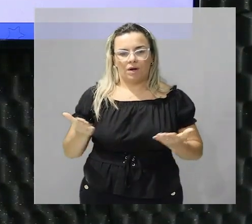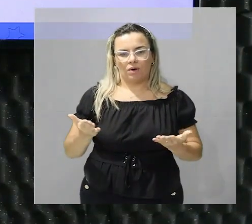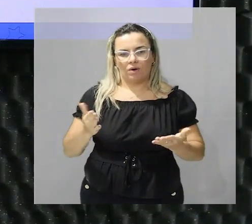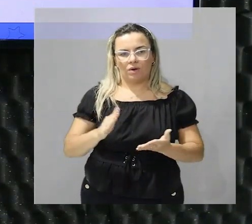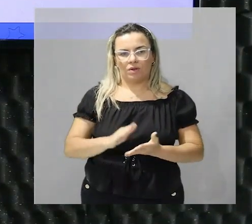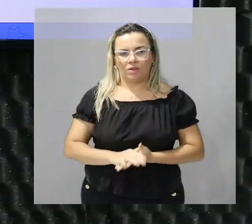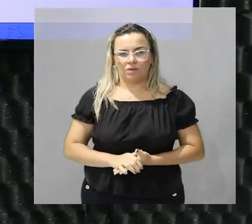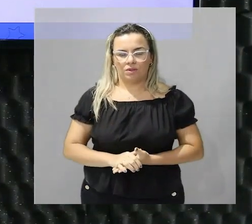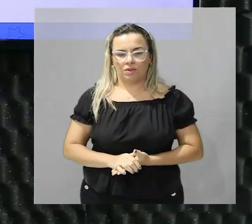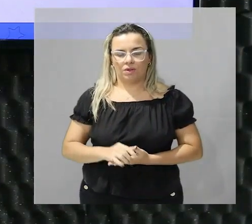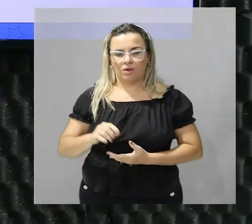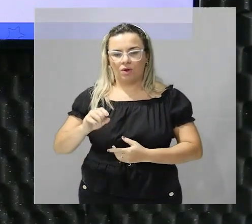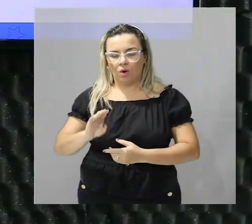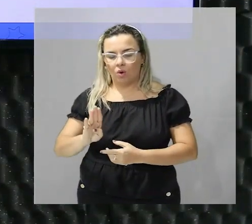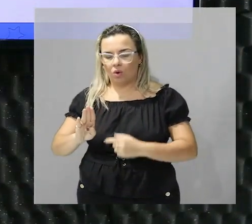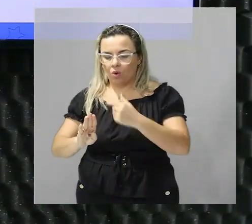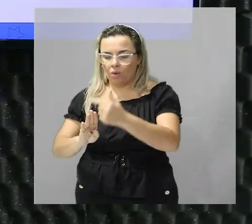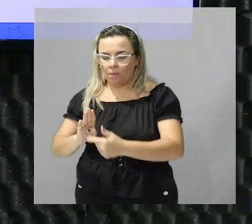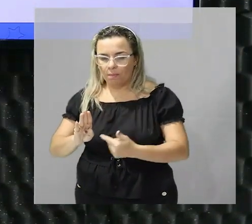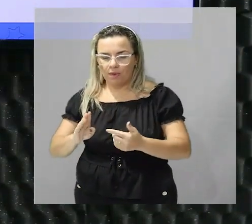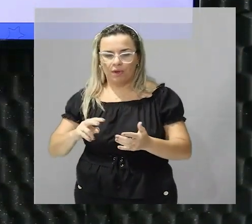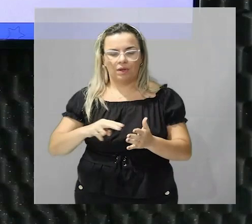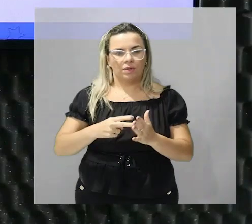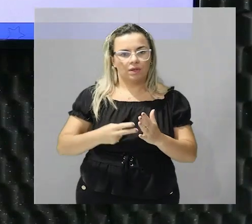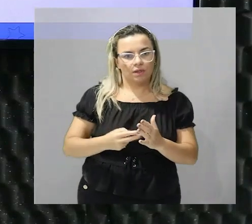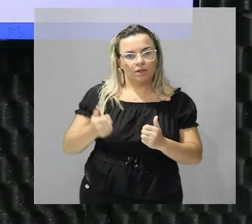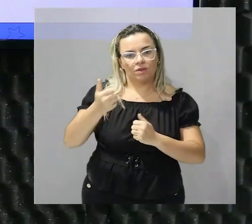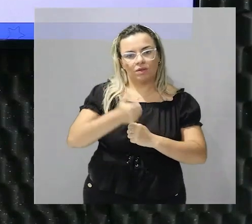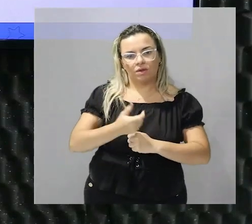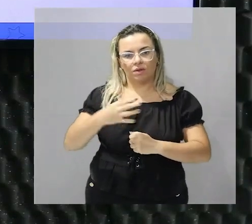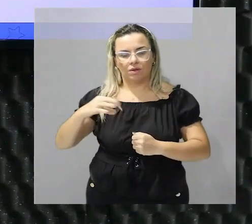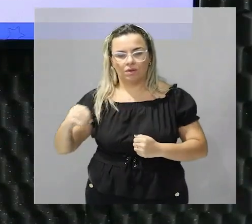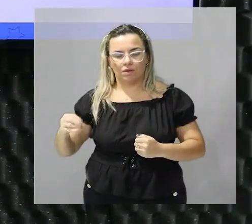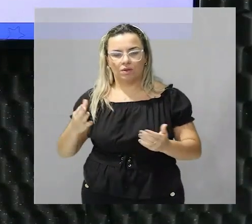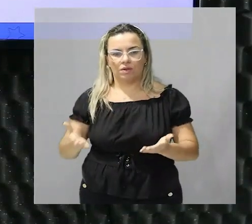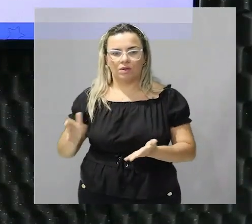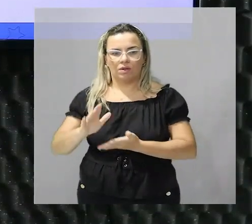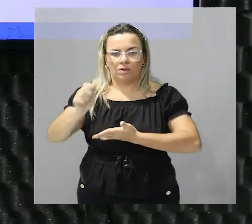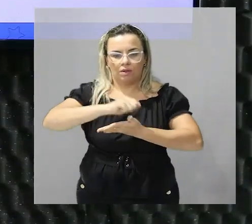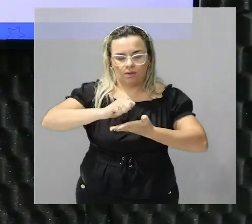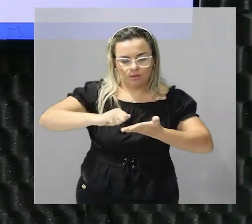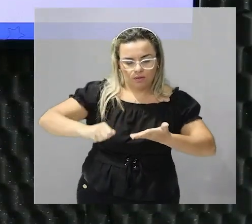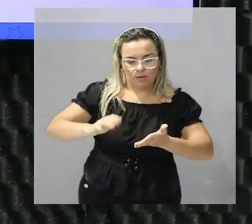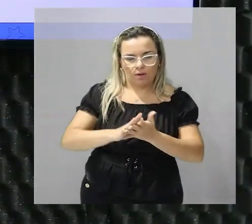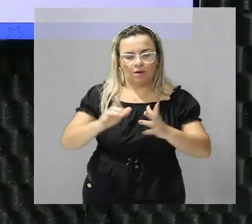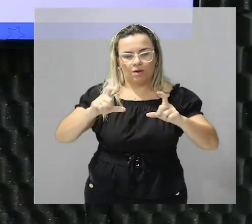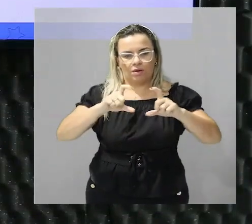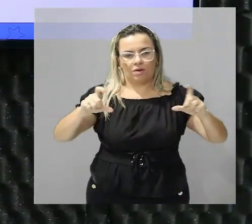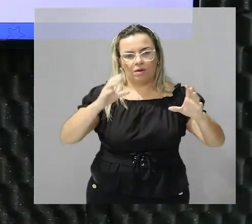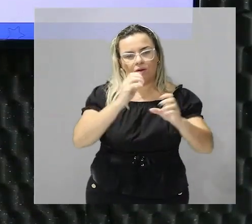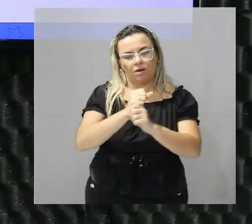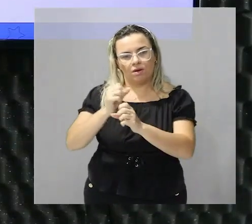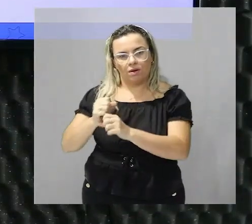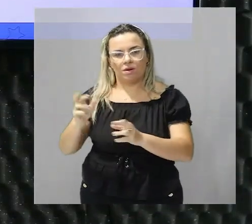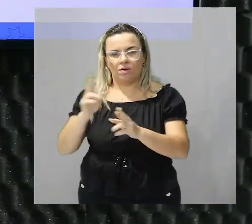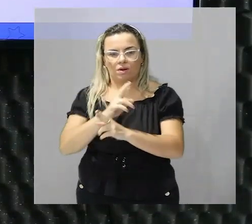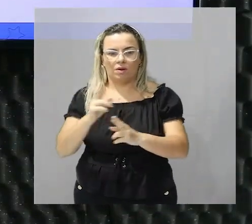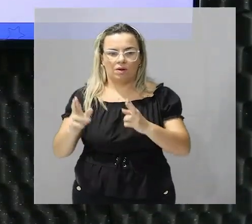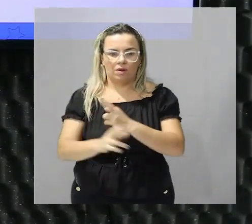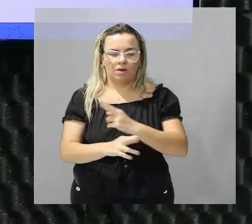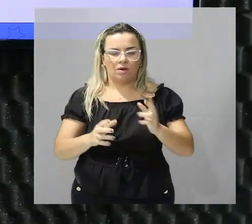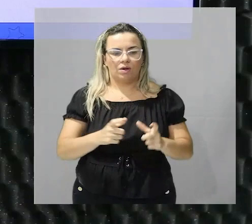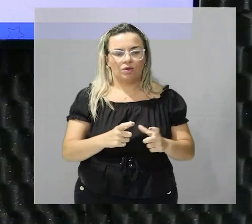B que encontramos logo no comecinho, que foi 50. Pronto. E escrevemos a expressão que relaciona essas duas